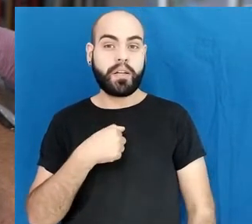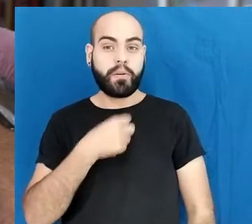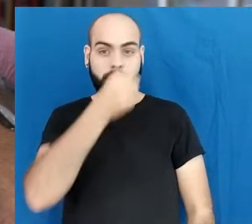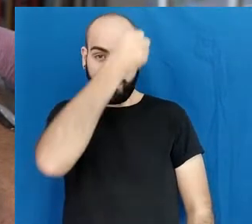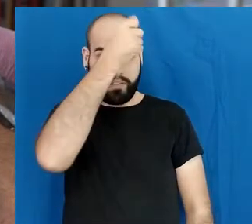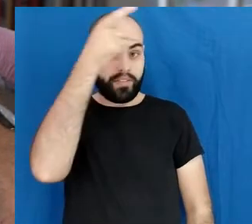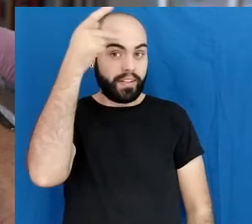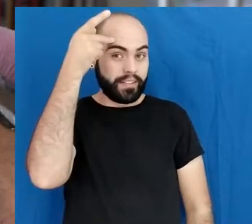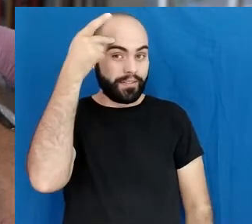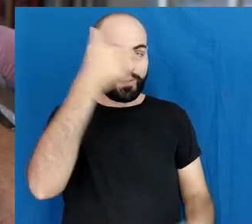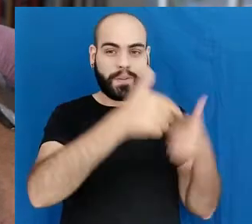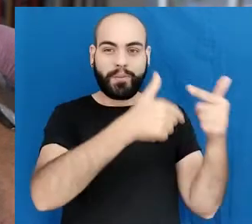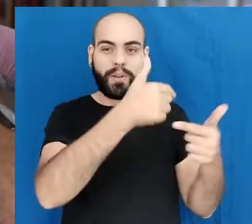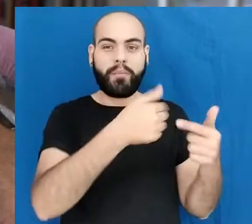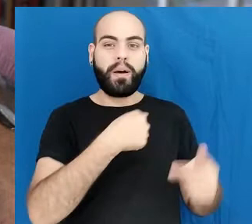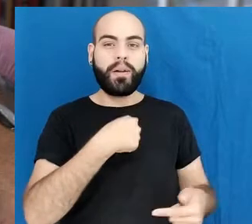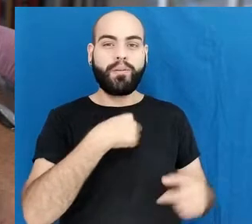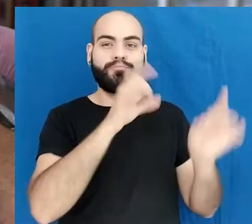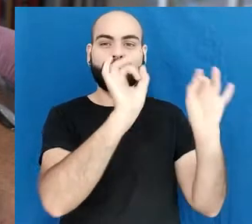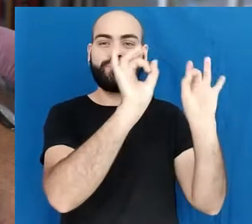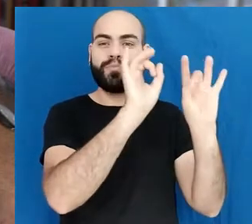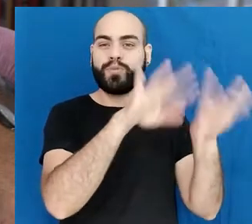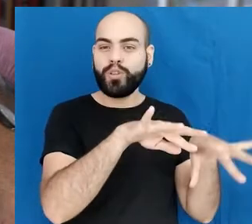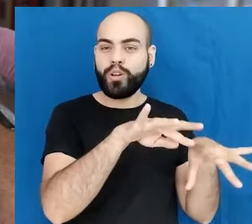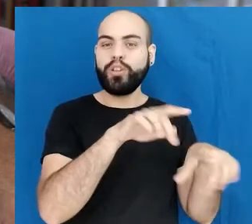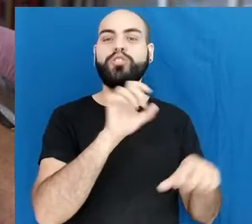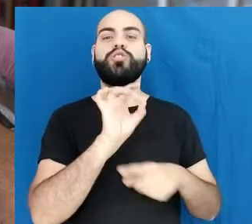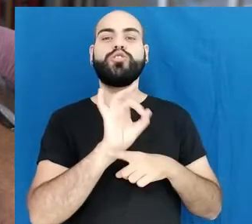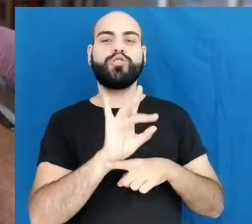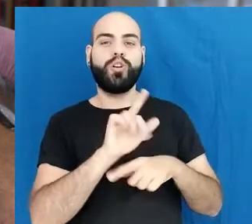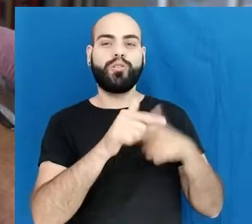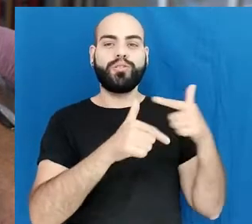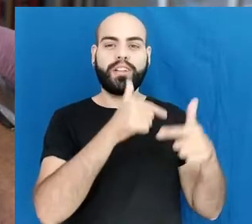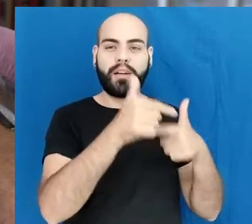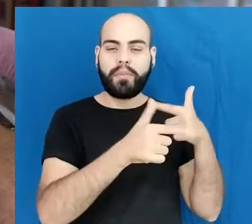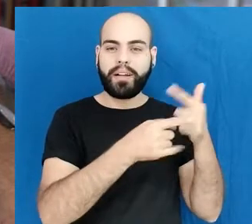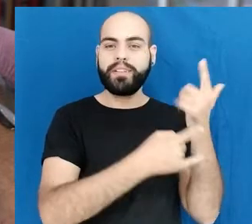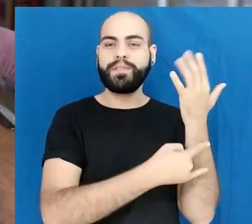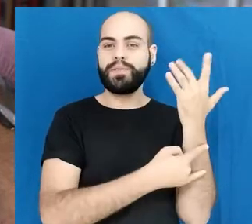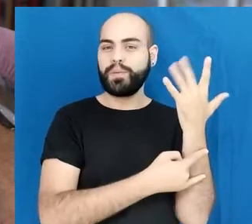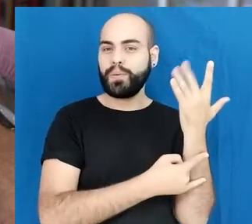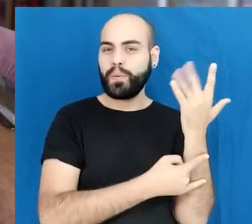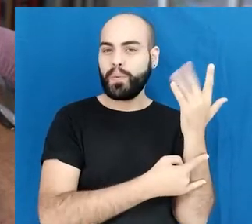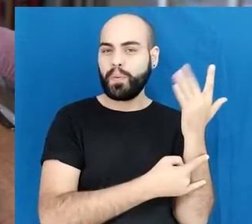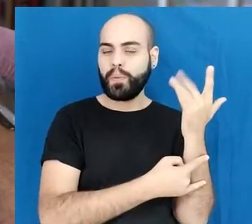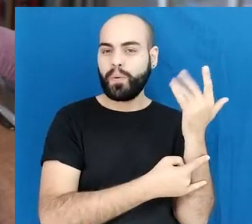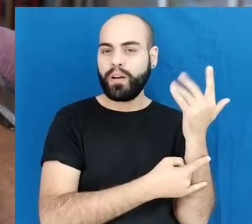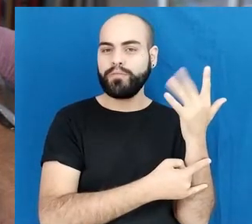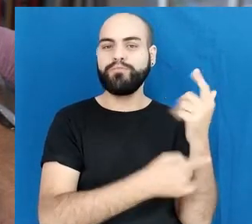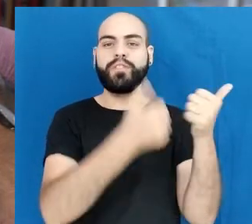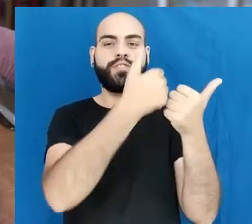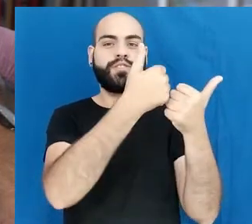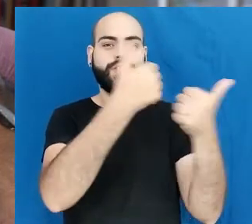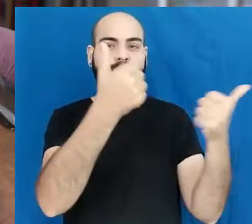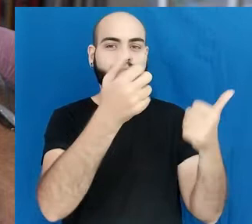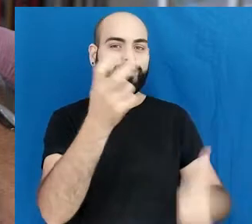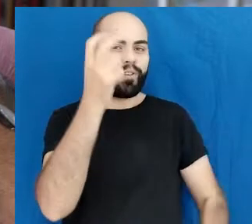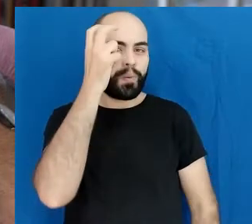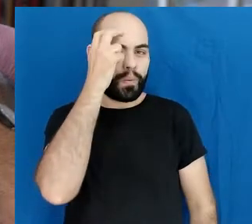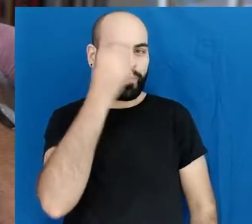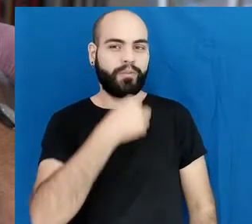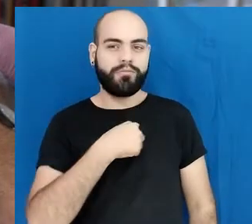a prefeitura. Larguei a prefeitura e fui trabalhar só na universidade. Eu deixei a diretoria de